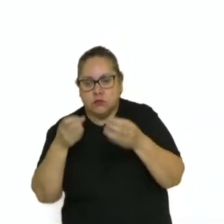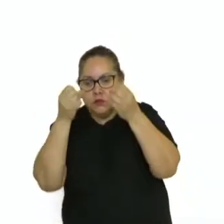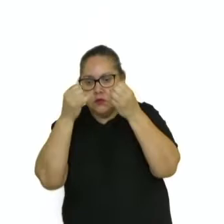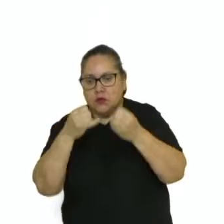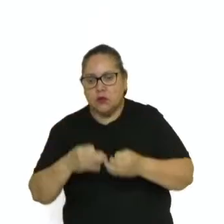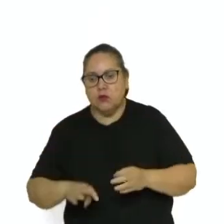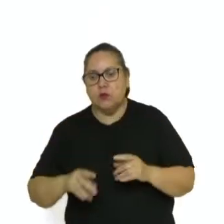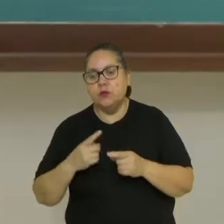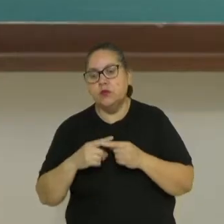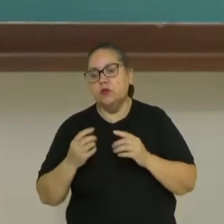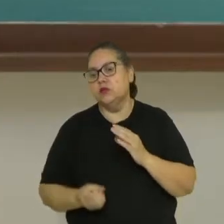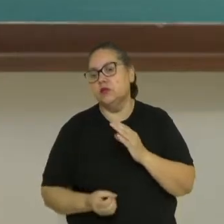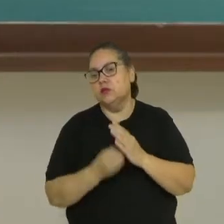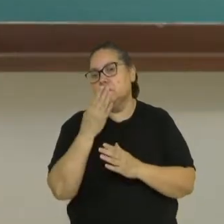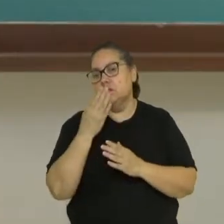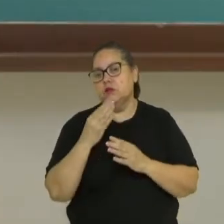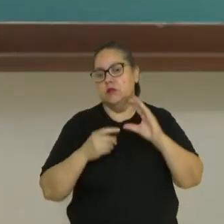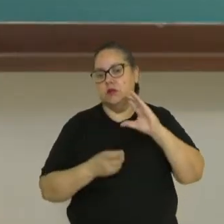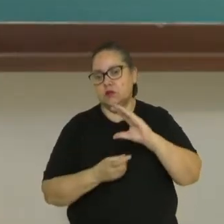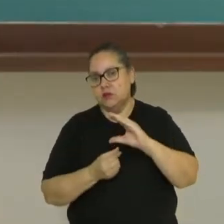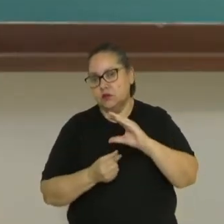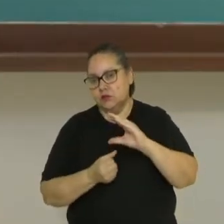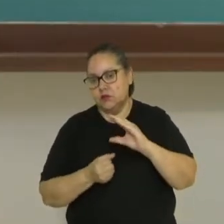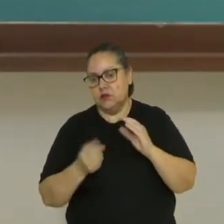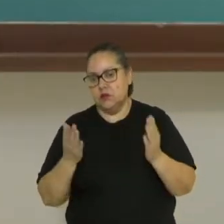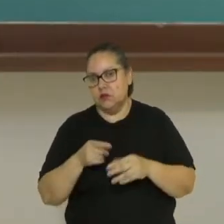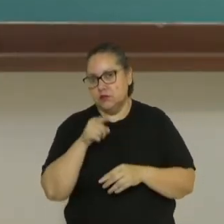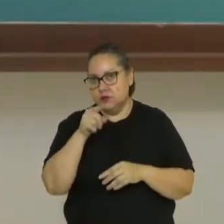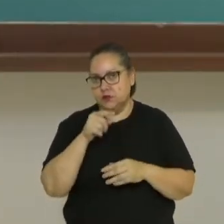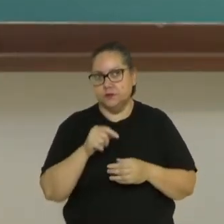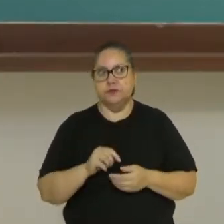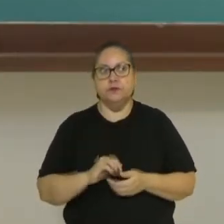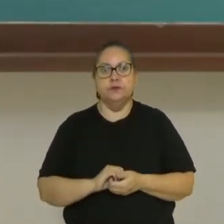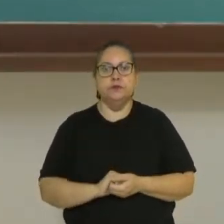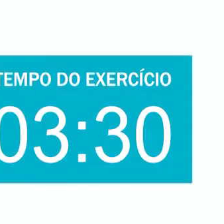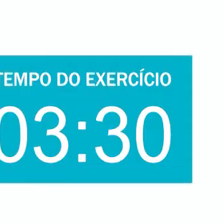as causas originárias do capitalismo e agora é com vocês.